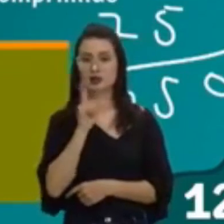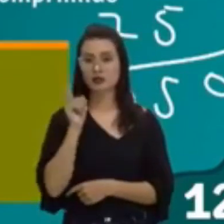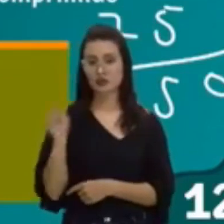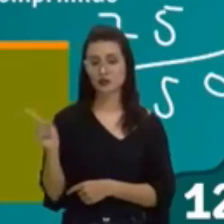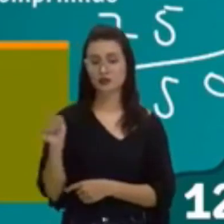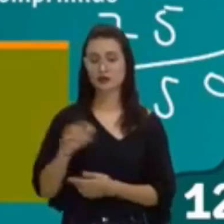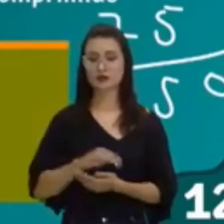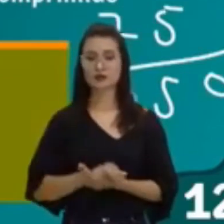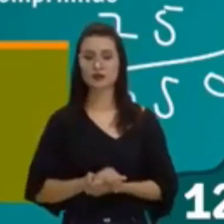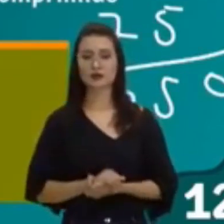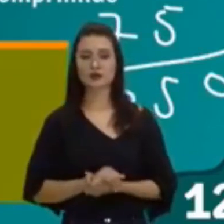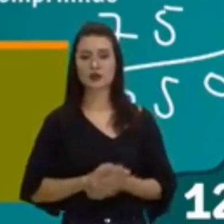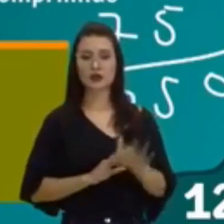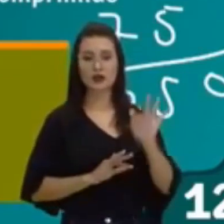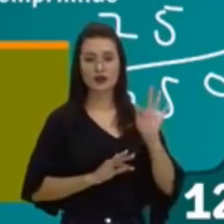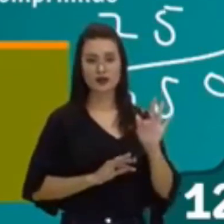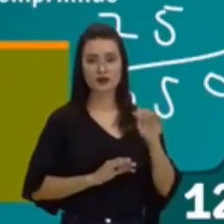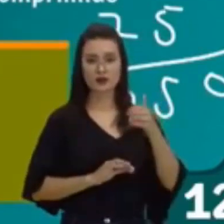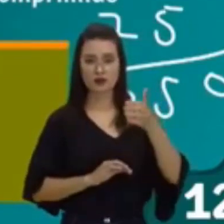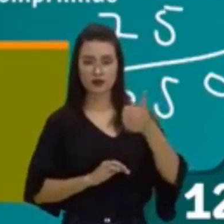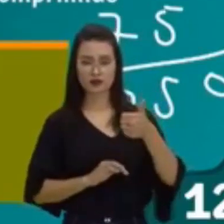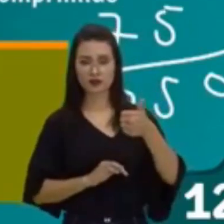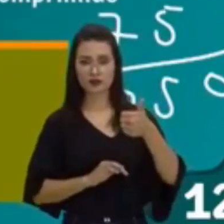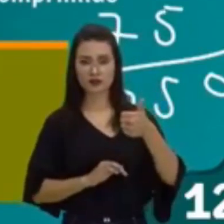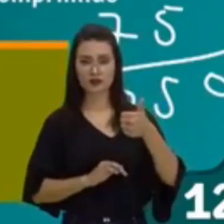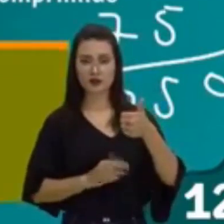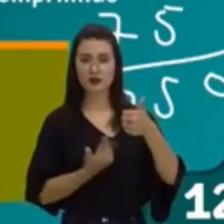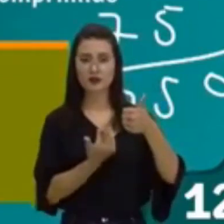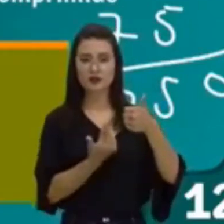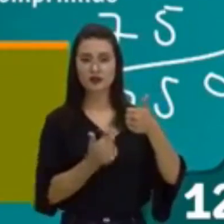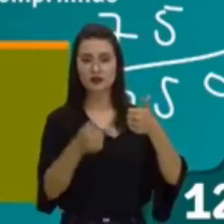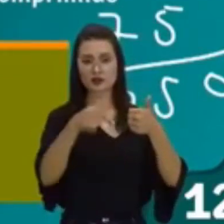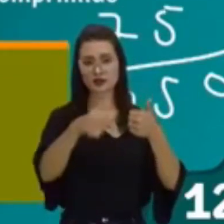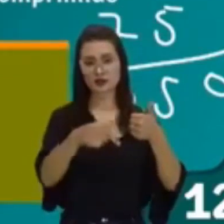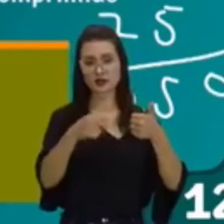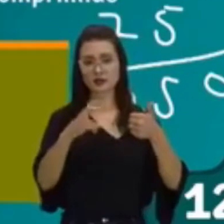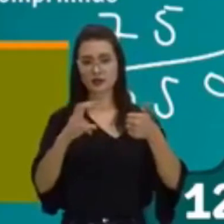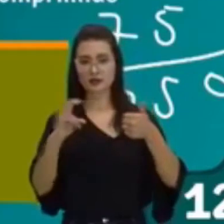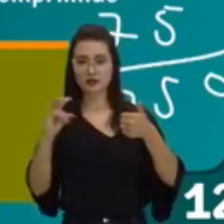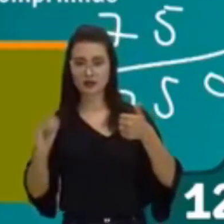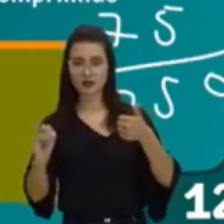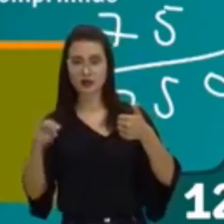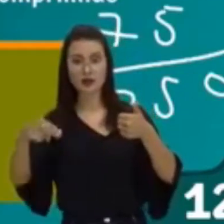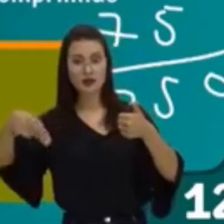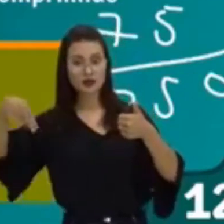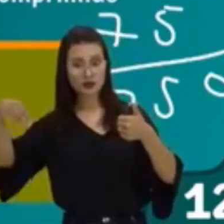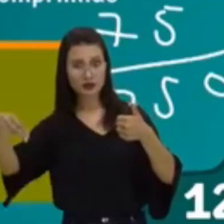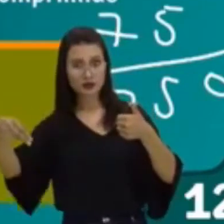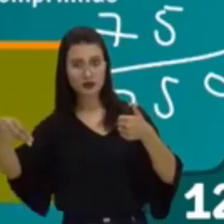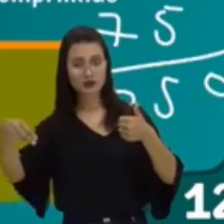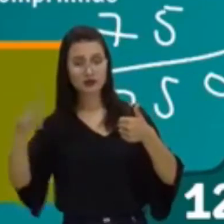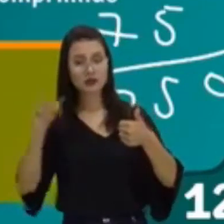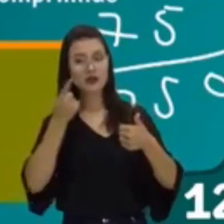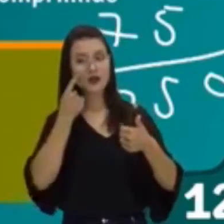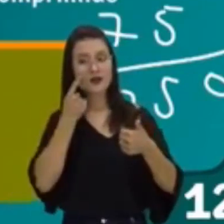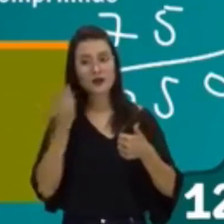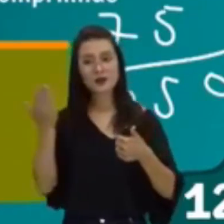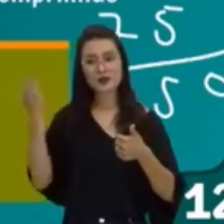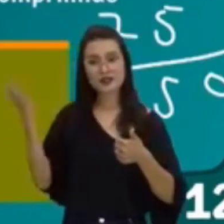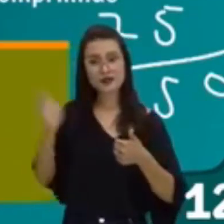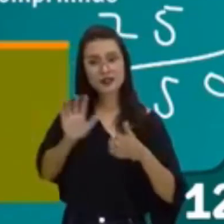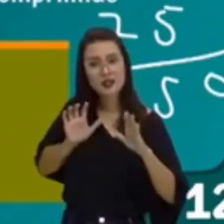750 newtons. Veja que no elevador hidráulico, numa prensa hidráulica, num freio